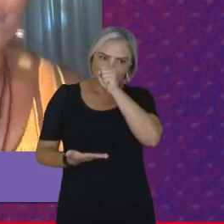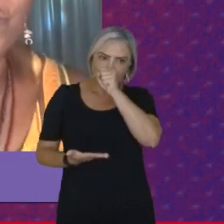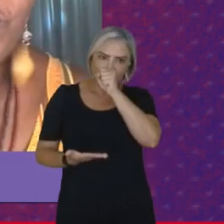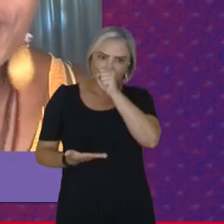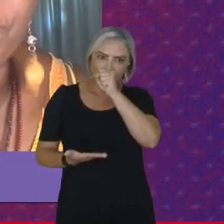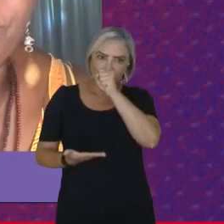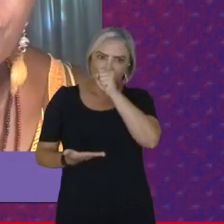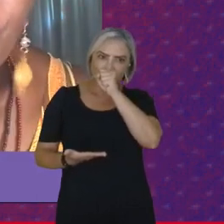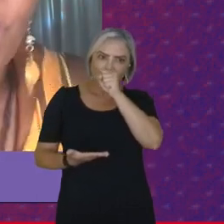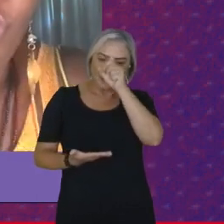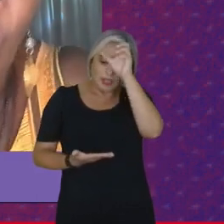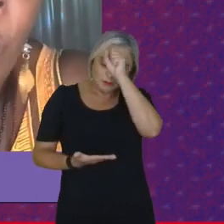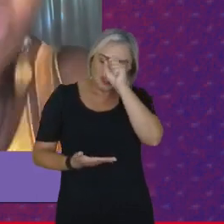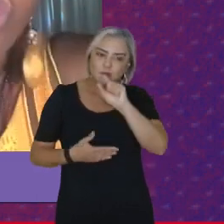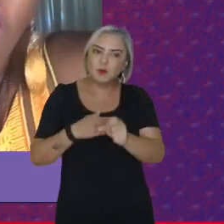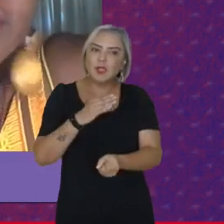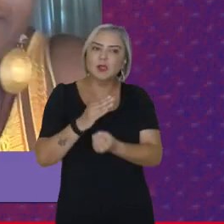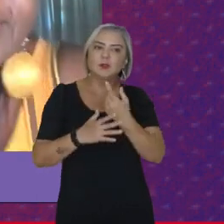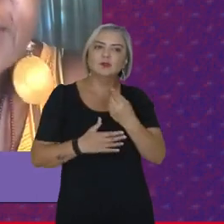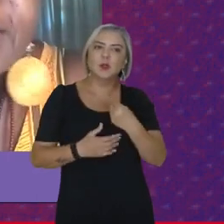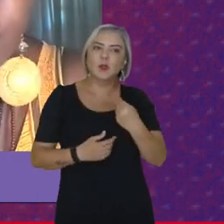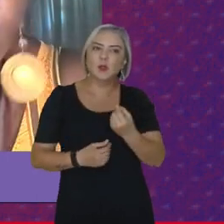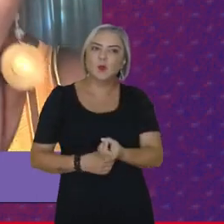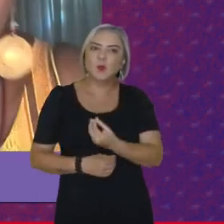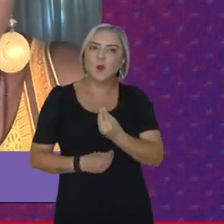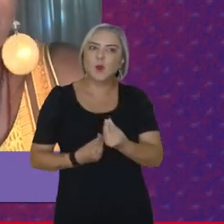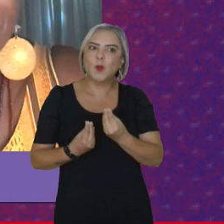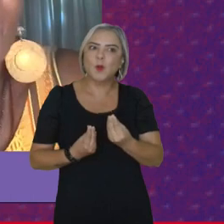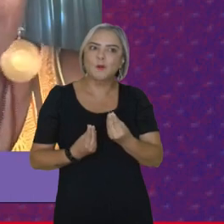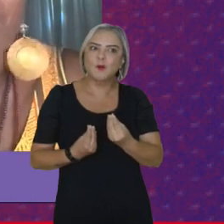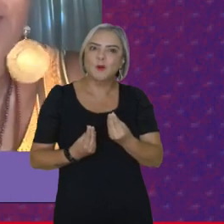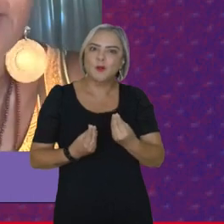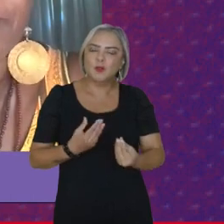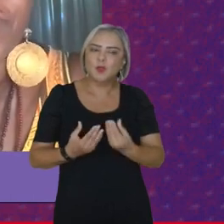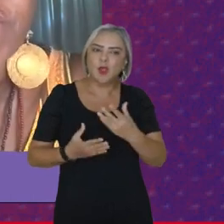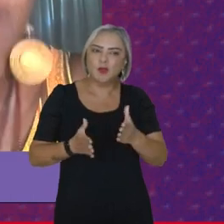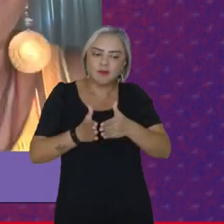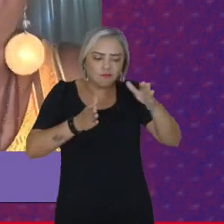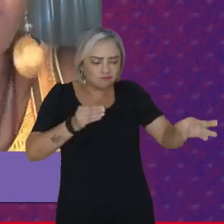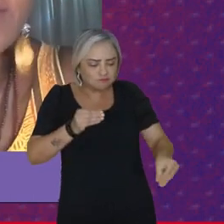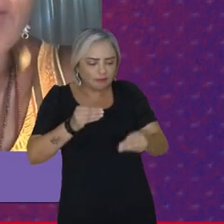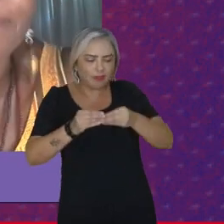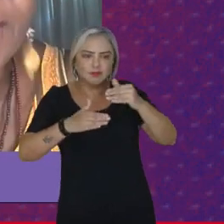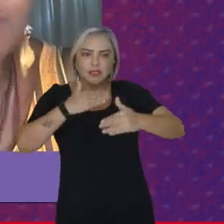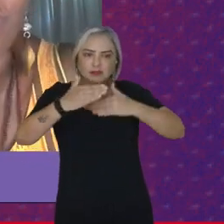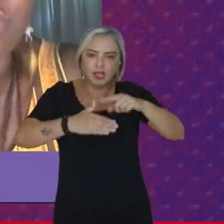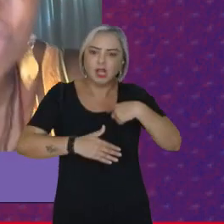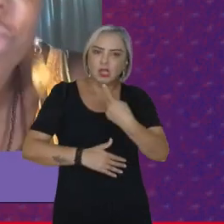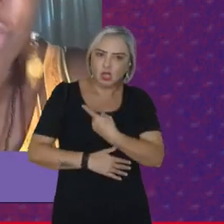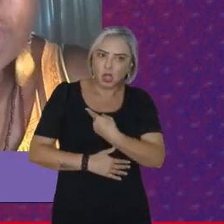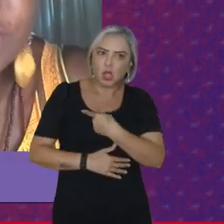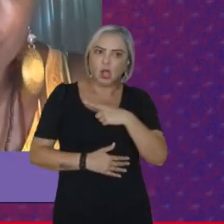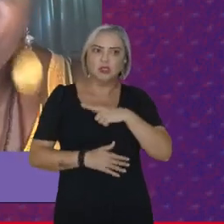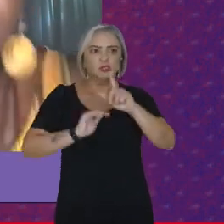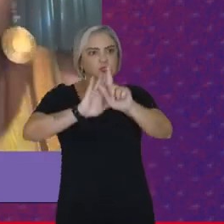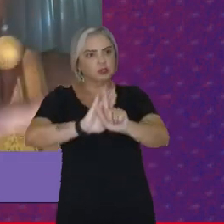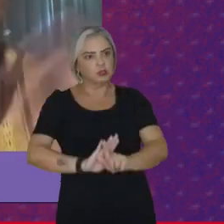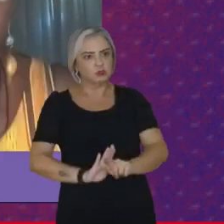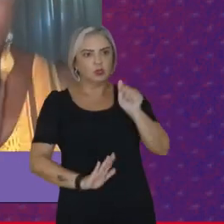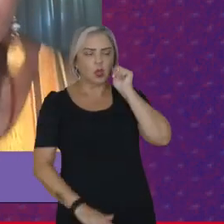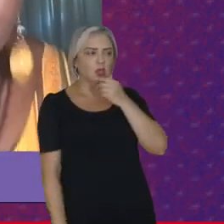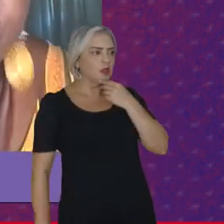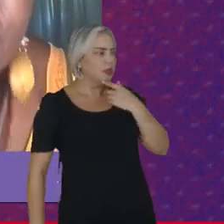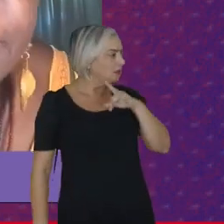aprendendo sobre o que ocorreu e como nós avançamos, porque parte desse processo, nós também, enquanto gestoras e